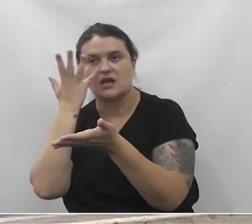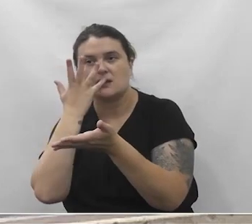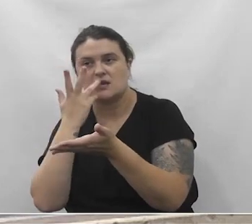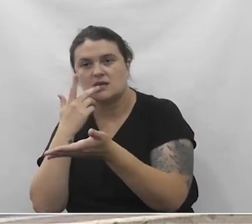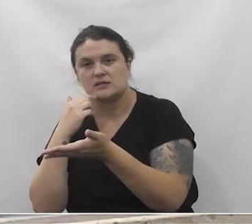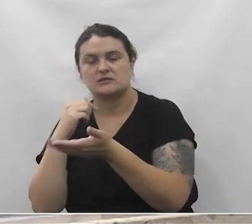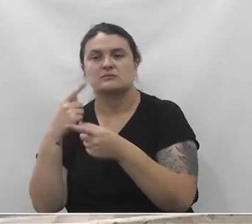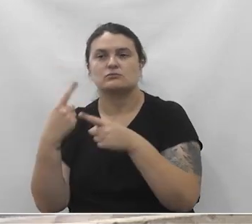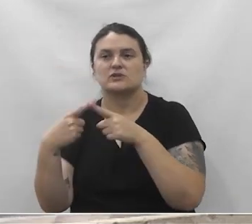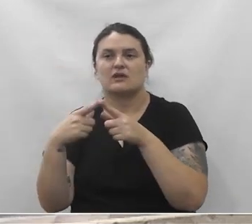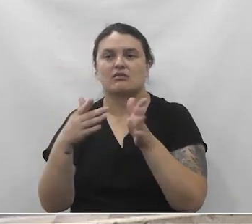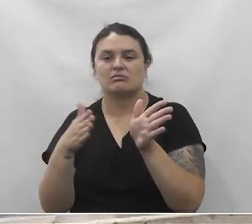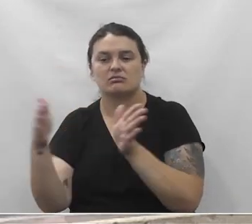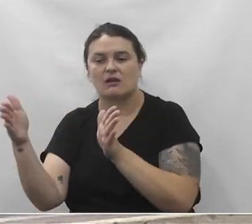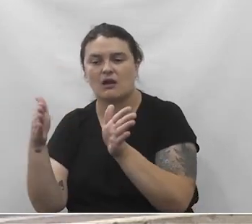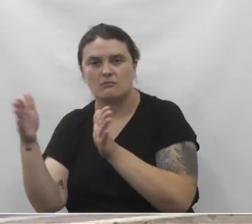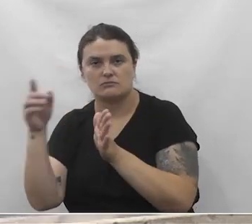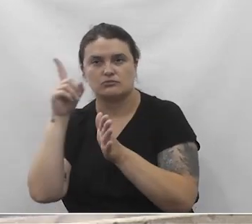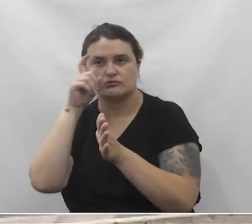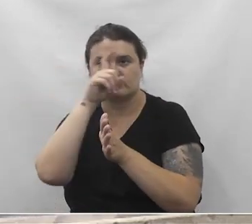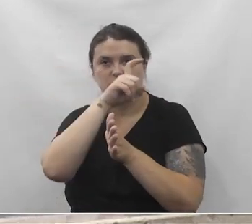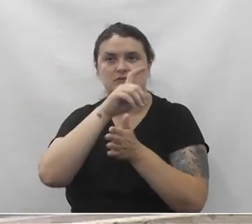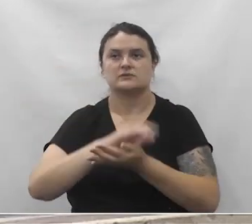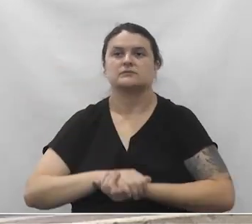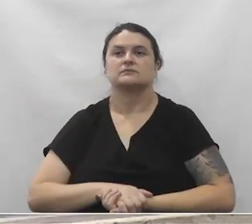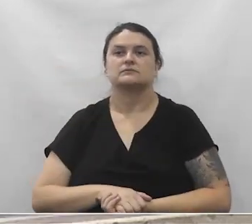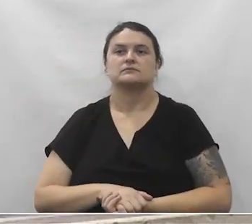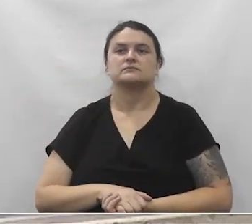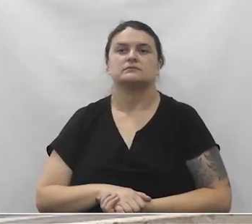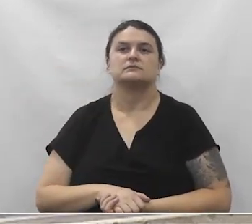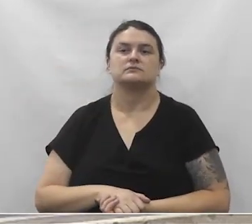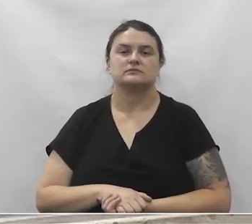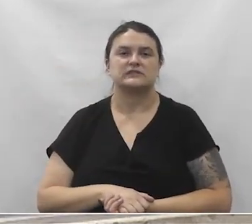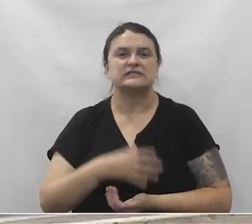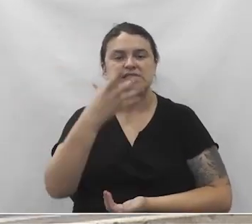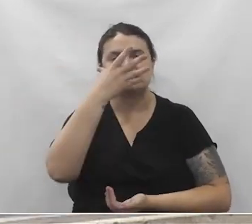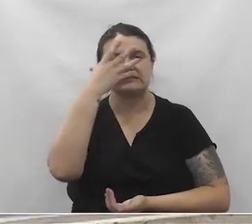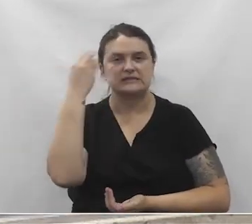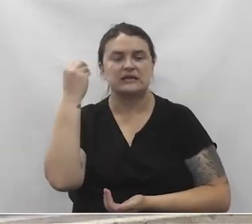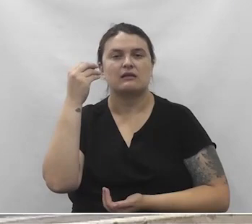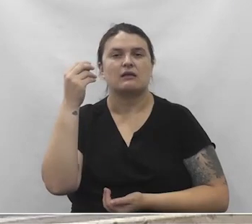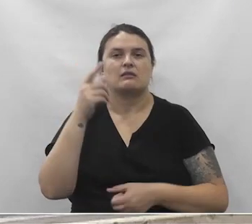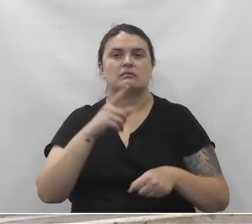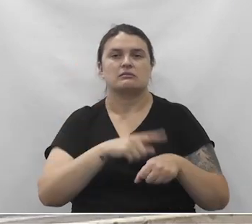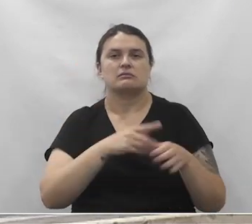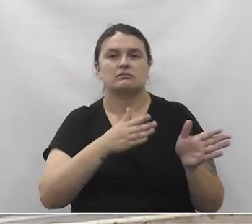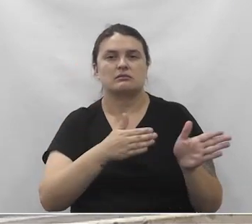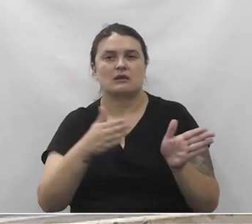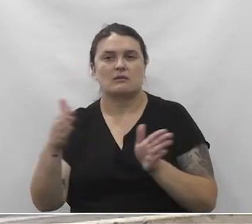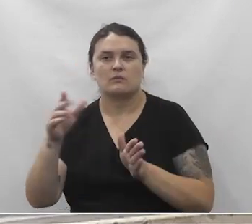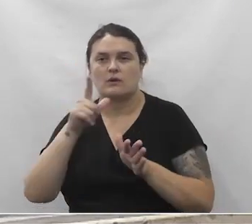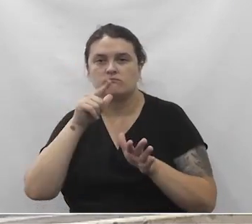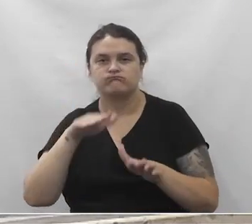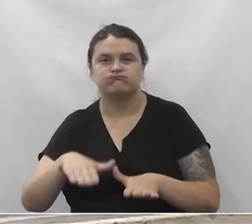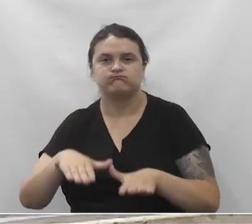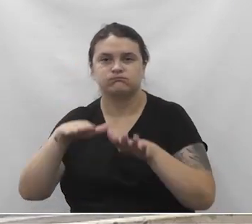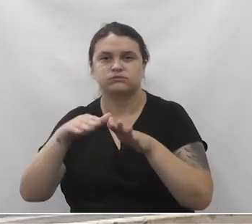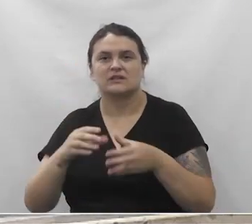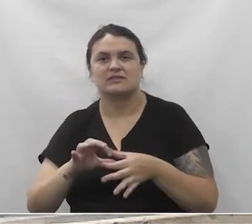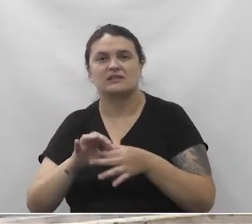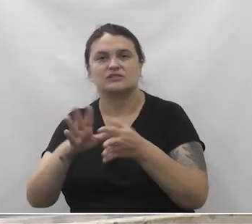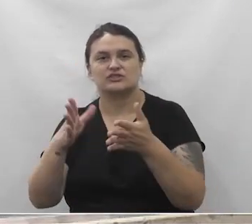crianças que estavam passando por um momento tão difícil né esquecer essas lembranças da enchente e deixar um ambiente mais